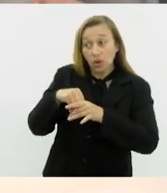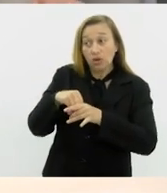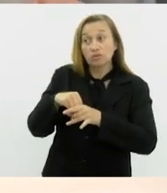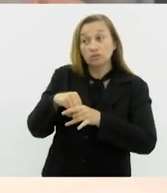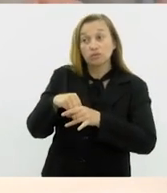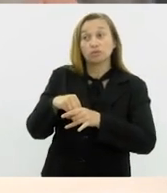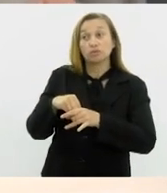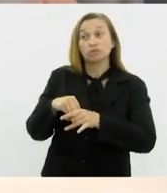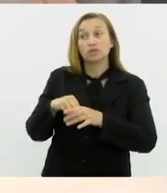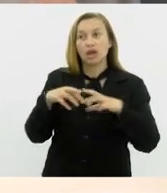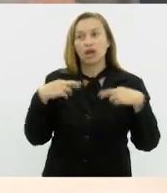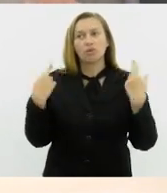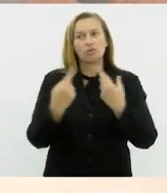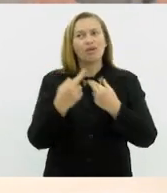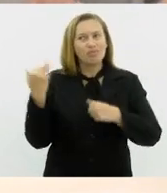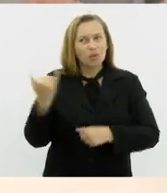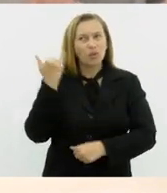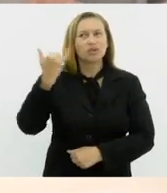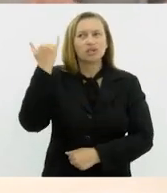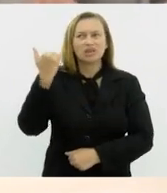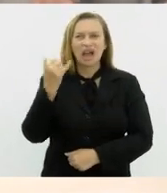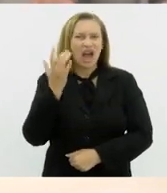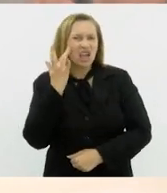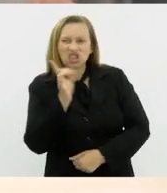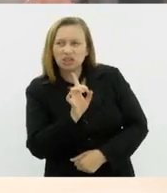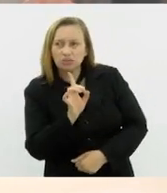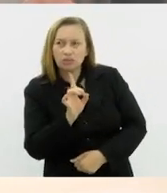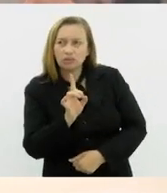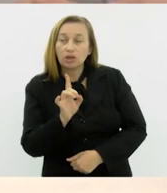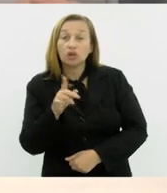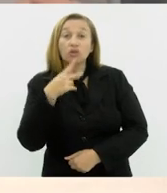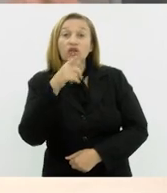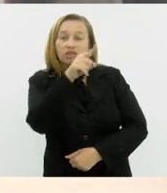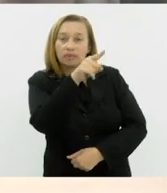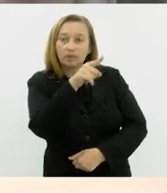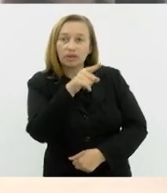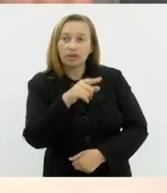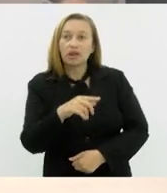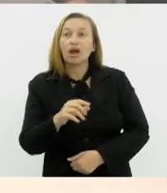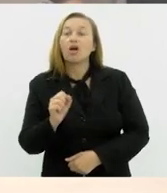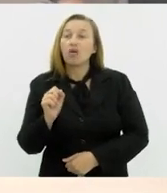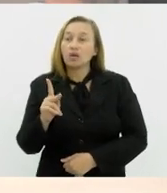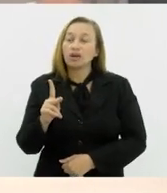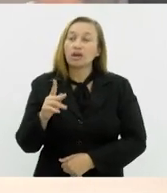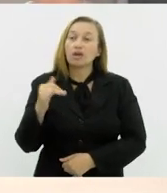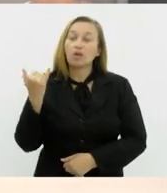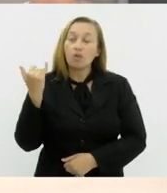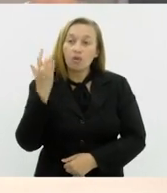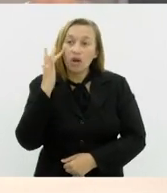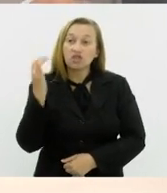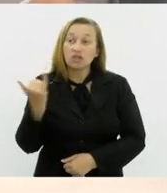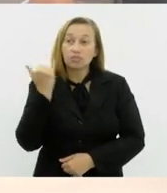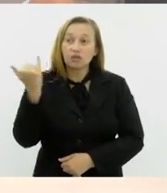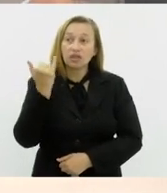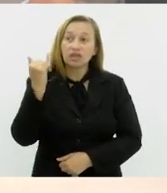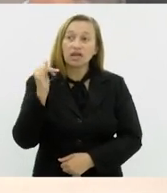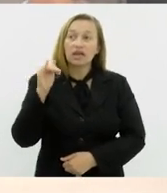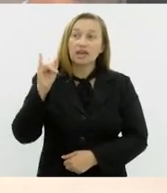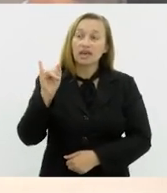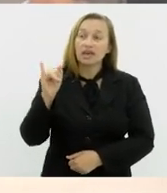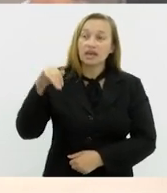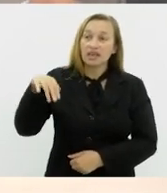é importante isso. Acha que não? Não, está dizendo Infraero. Não, eu acho que é importante o INEA, tá? Porque o